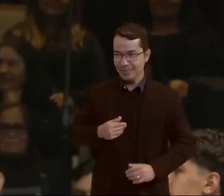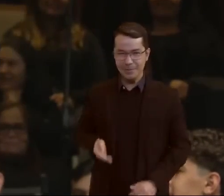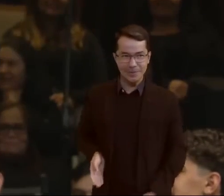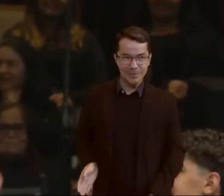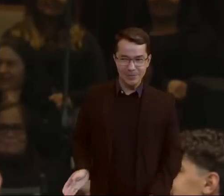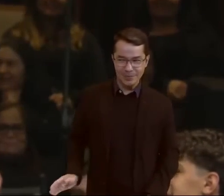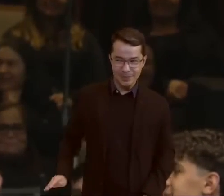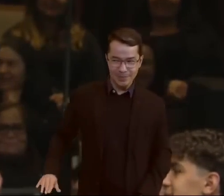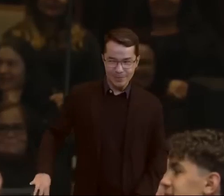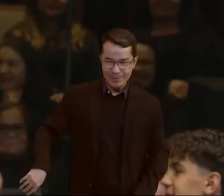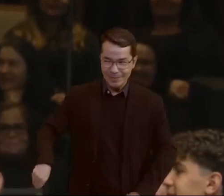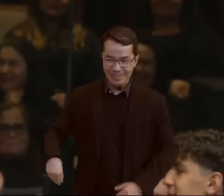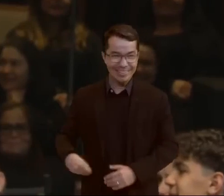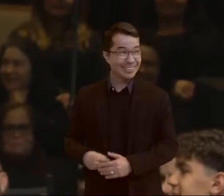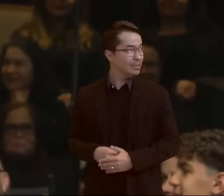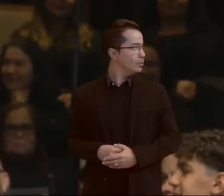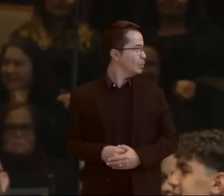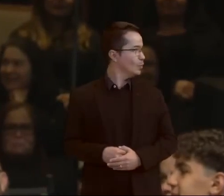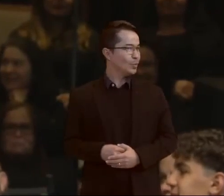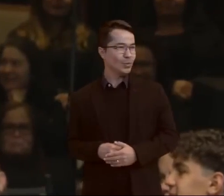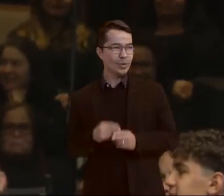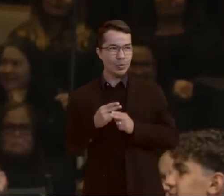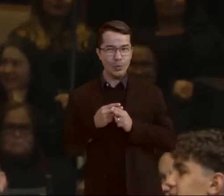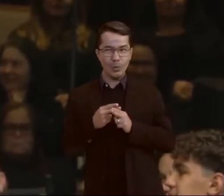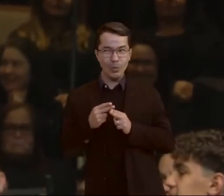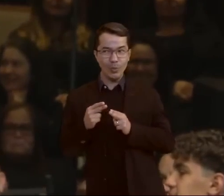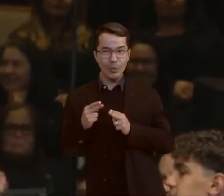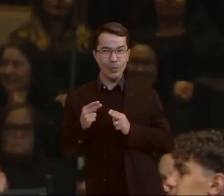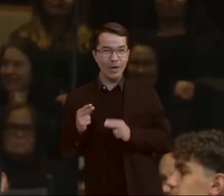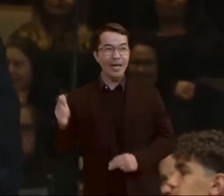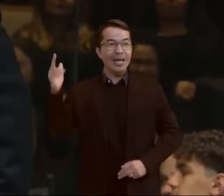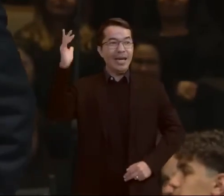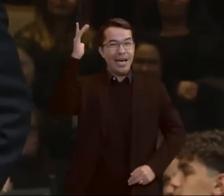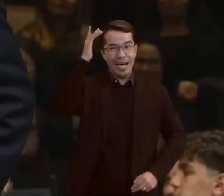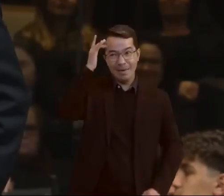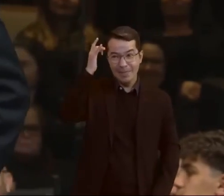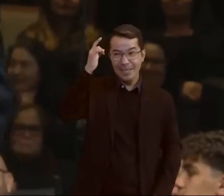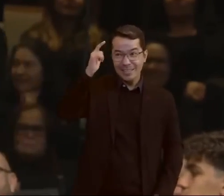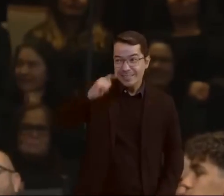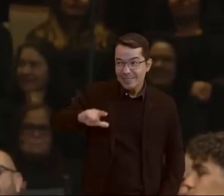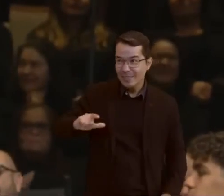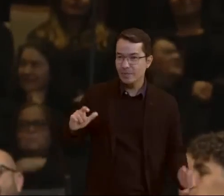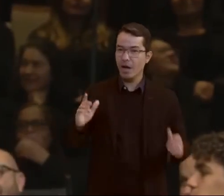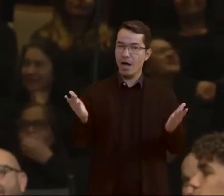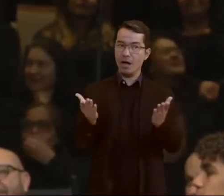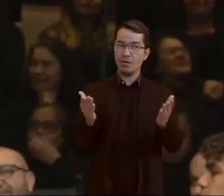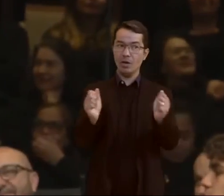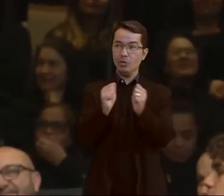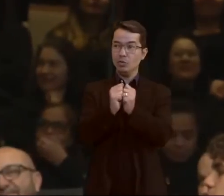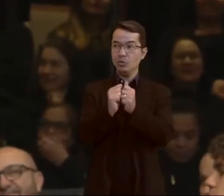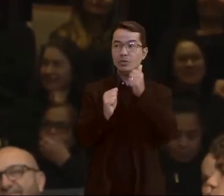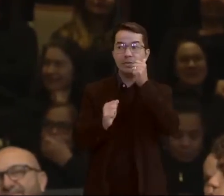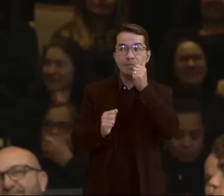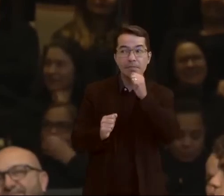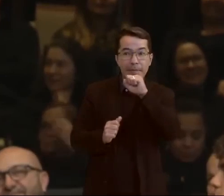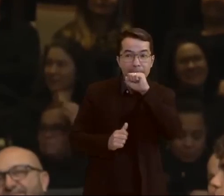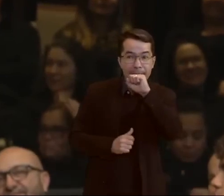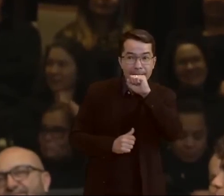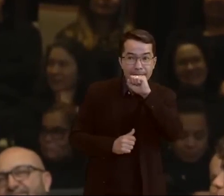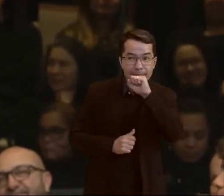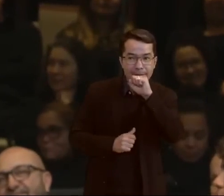então, peguei os dadinhos de novo. Outro dia, estou lá com a minha mãe, na